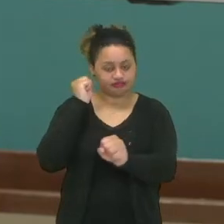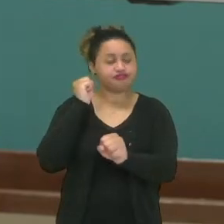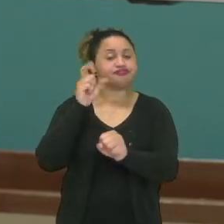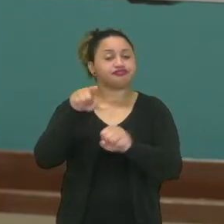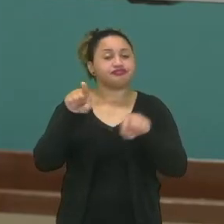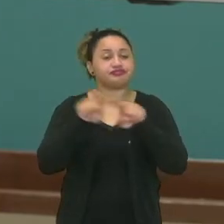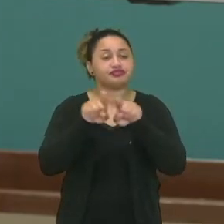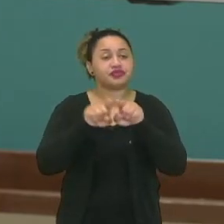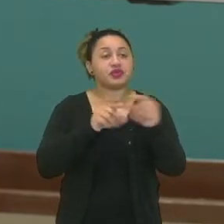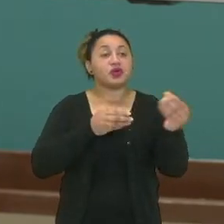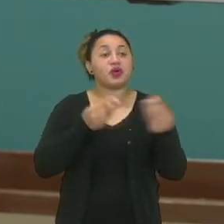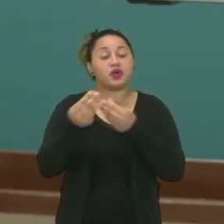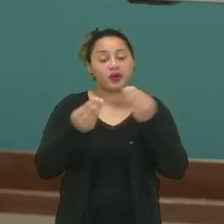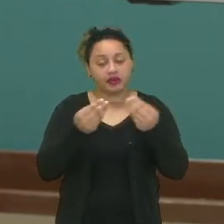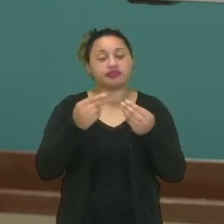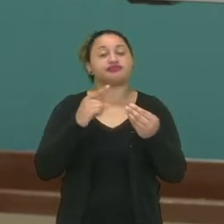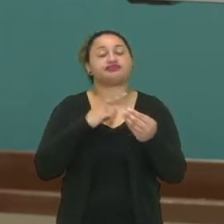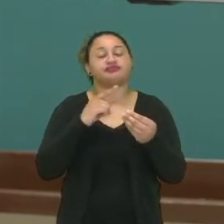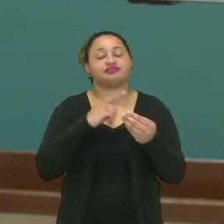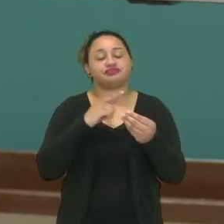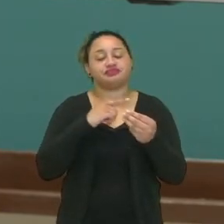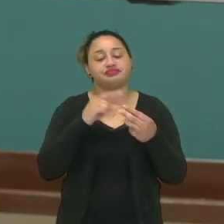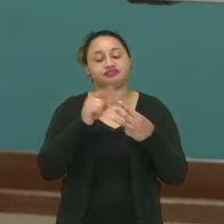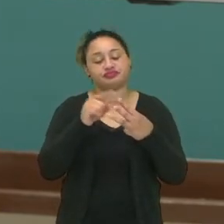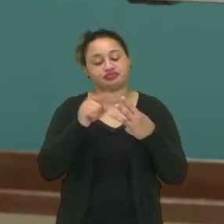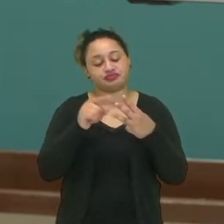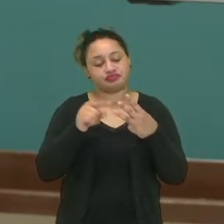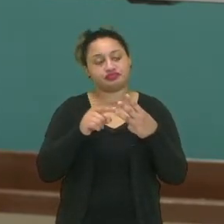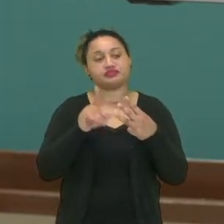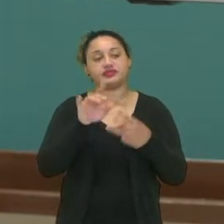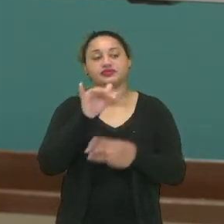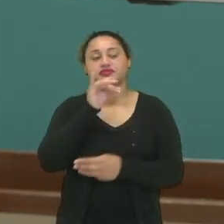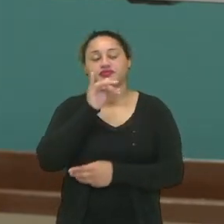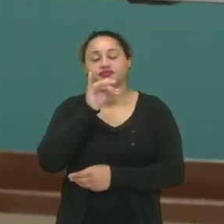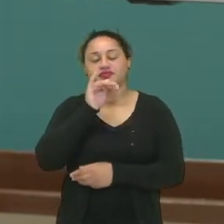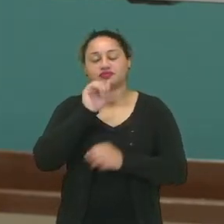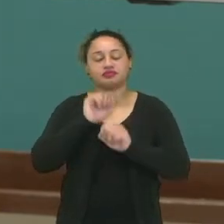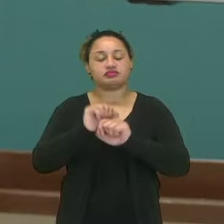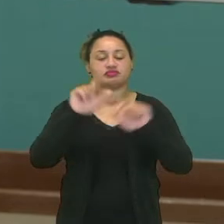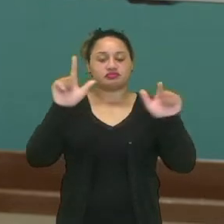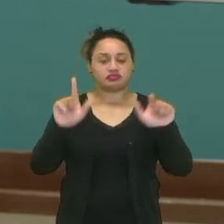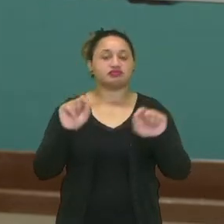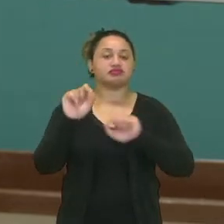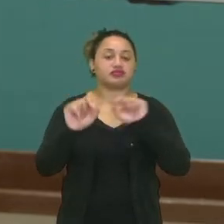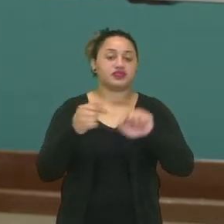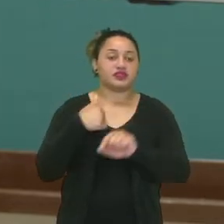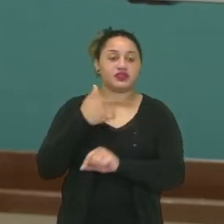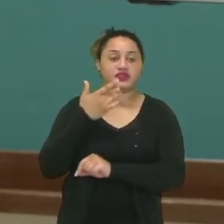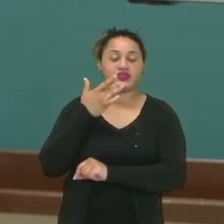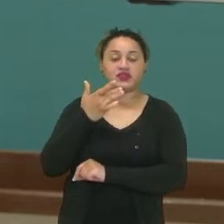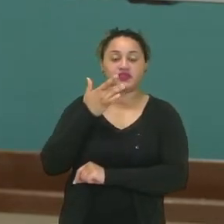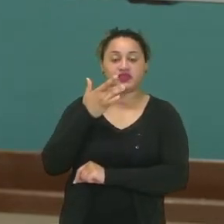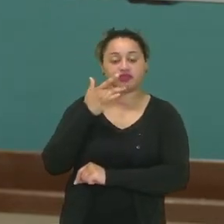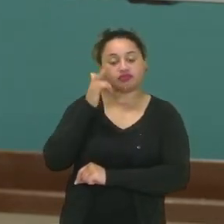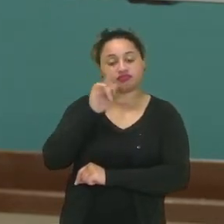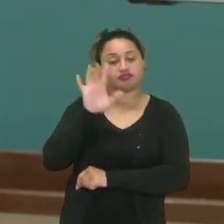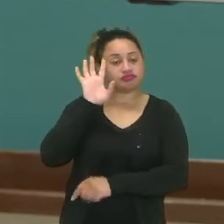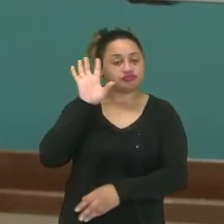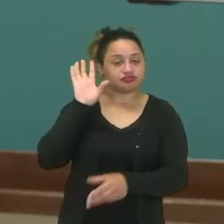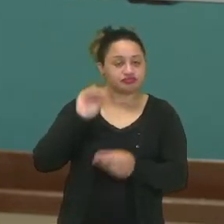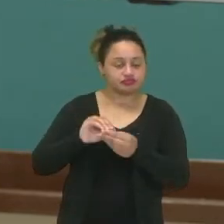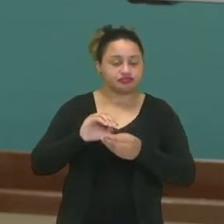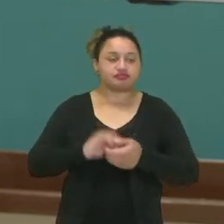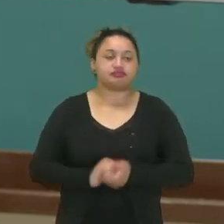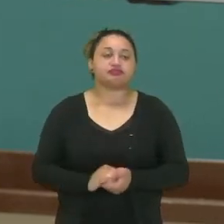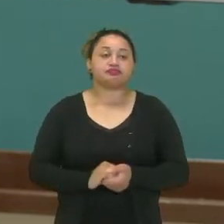também como que a gente vai obter essas funções, com exemplos bem clássicos e fáceis de serem compreendidos.